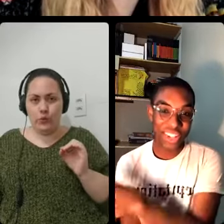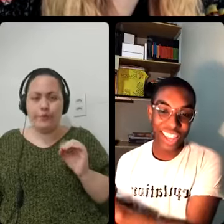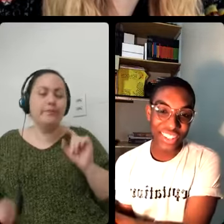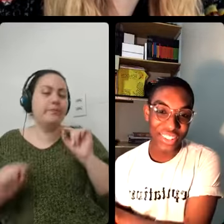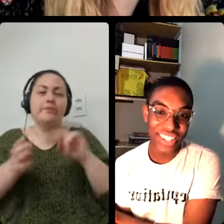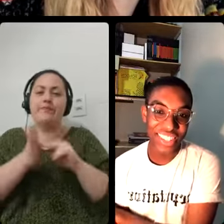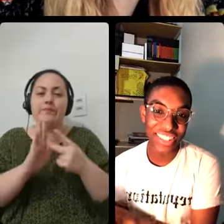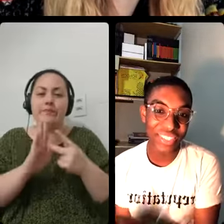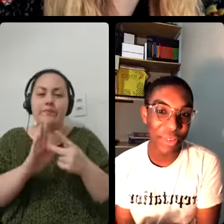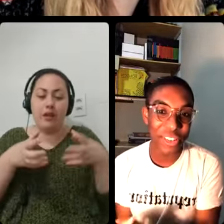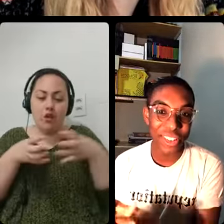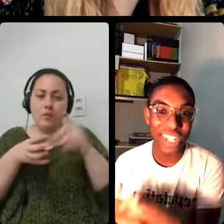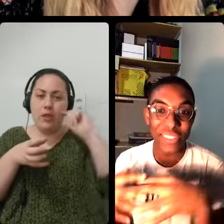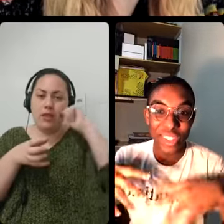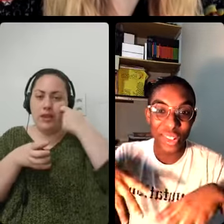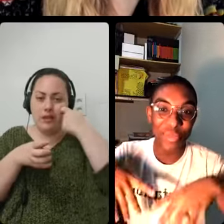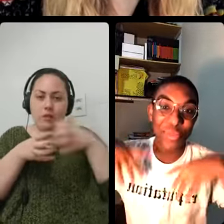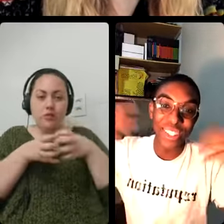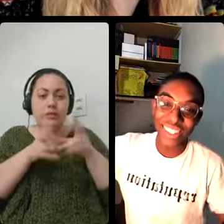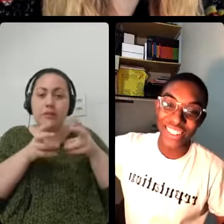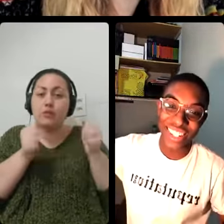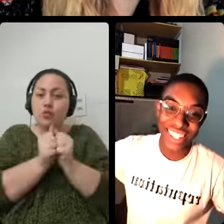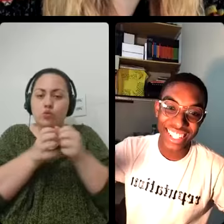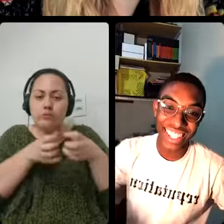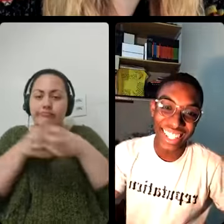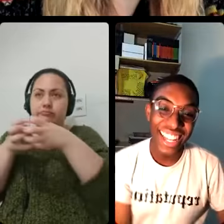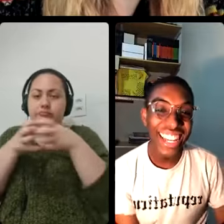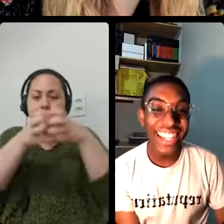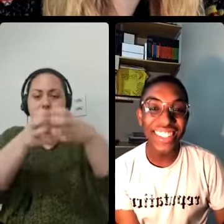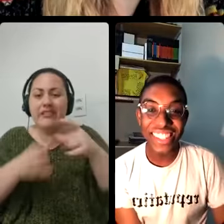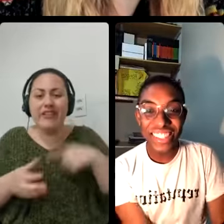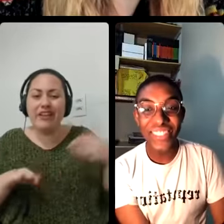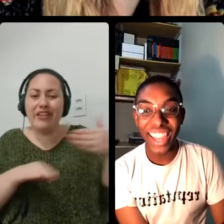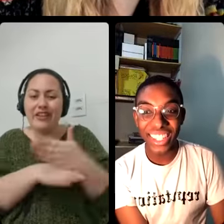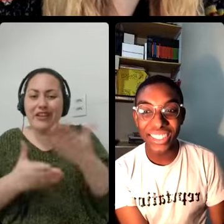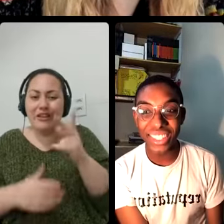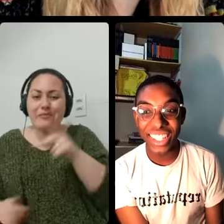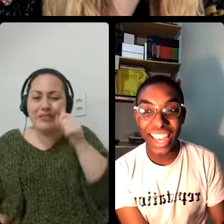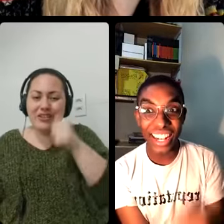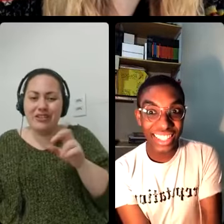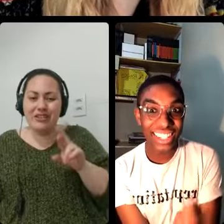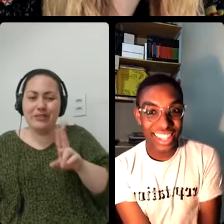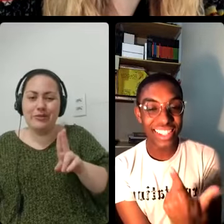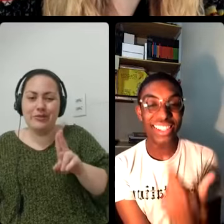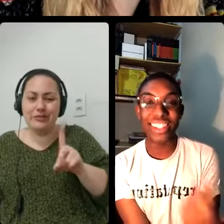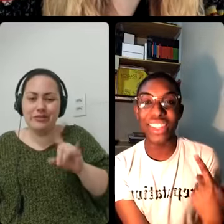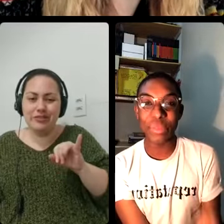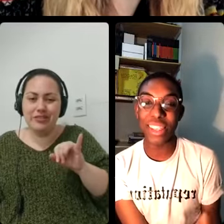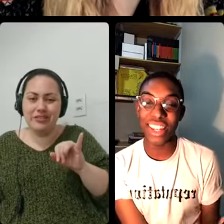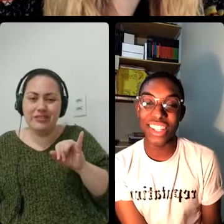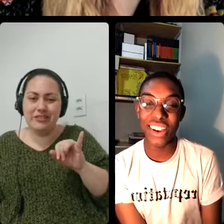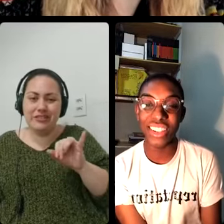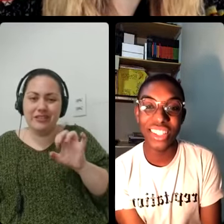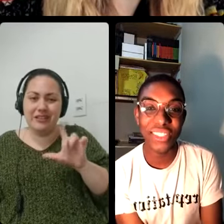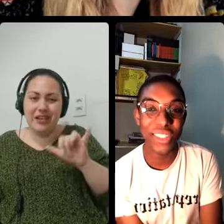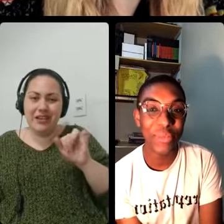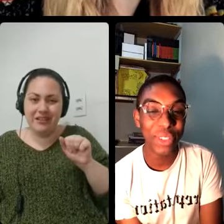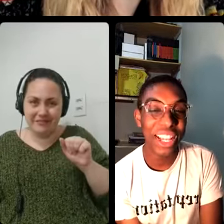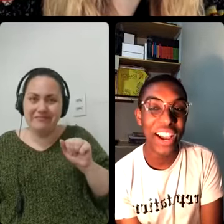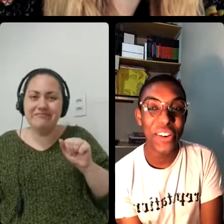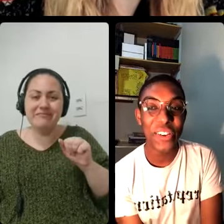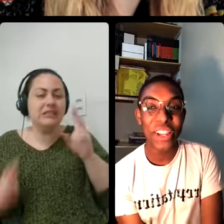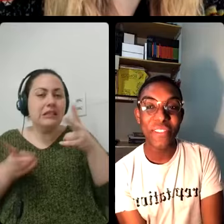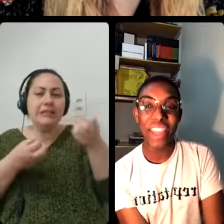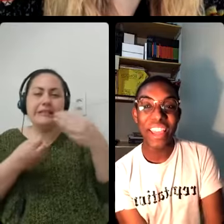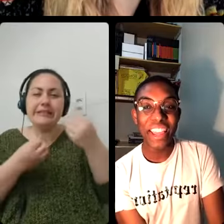professora Rudileia entrou aqui, ó, uma professora que me ensinou muita coisa no ensino médio e ela trazia essas questões para a sala de aula, então isso é